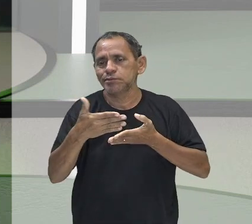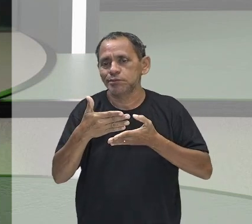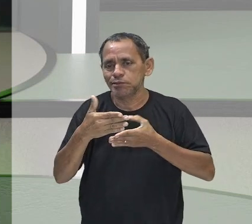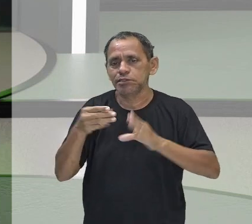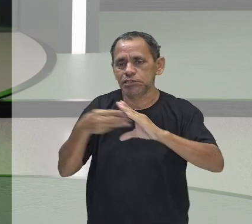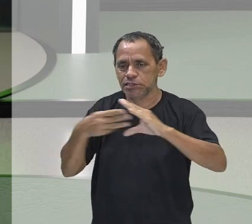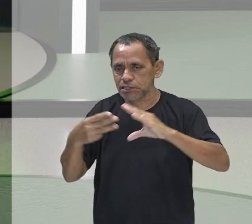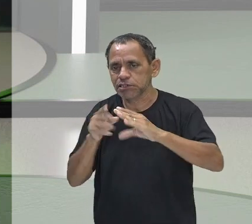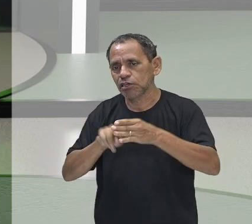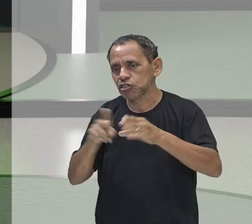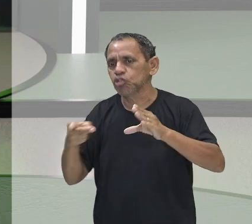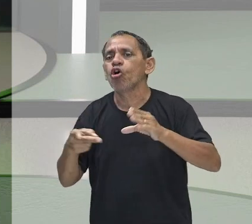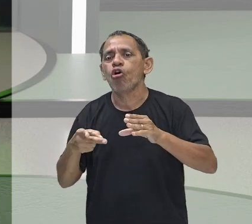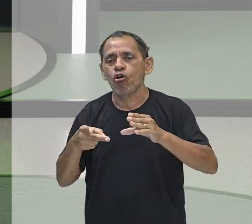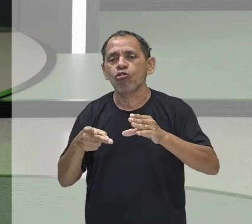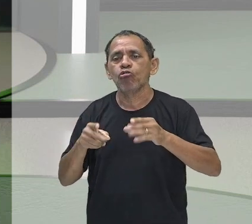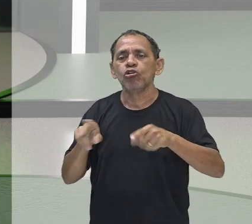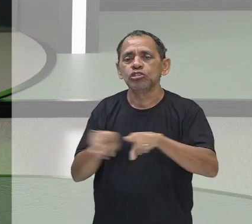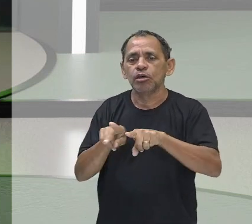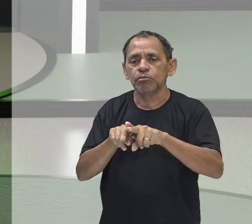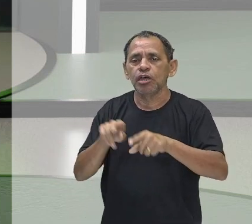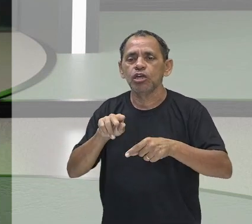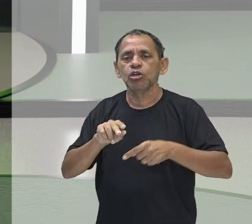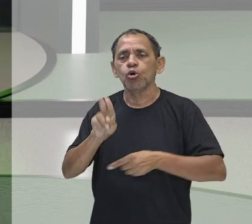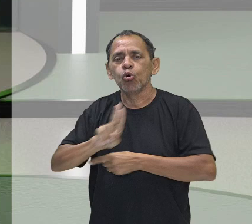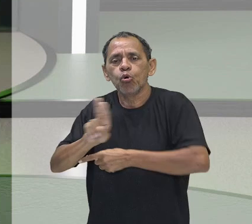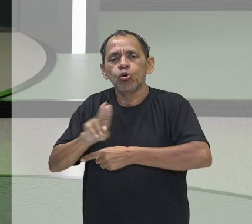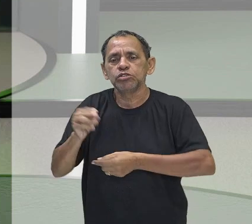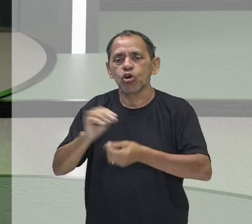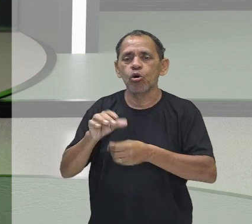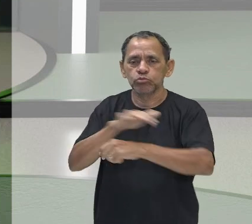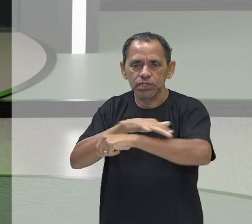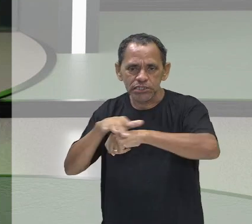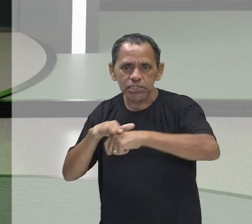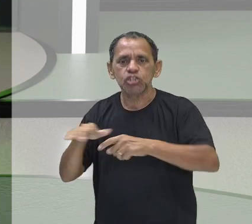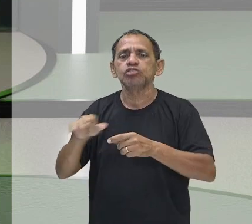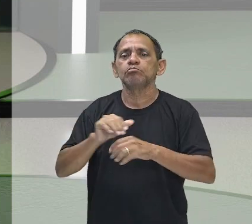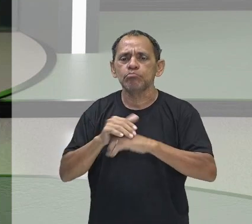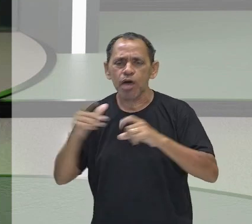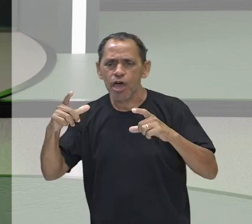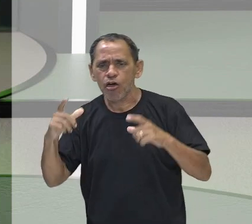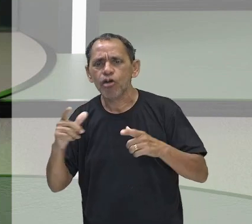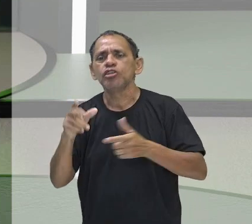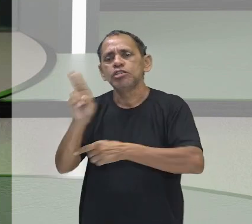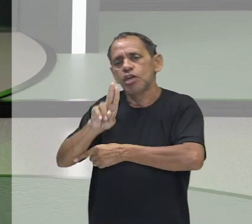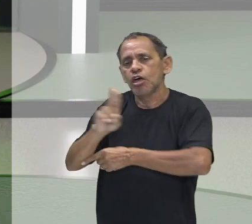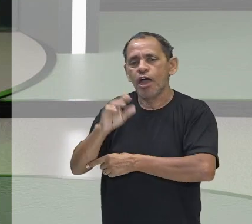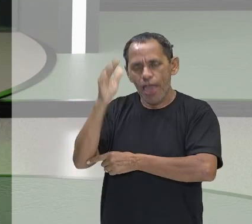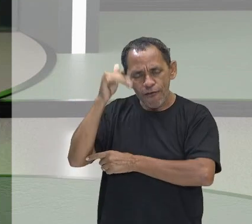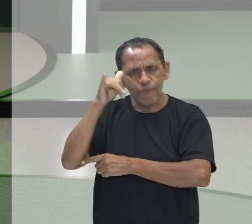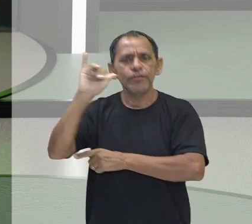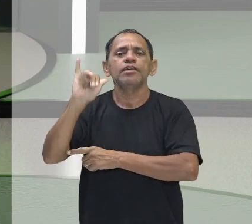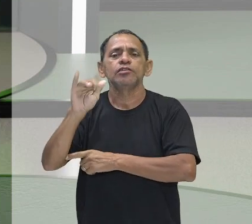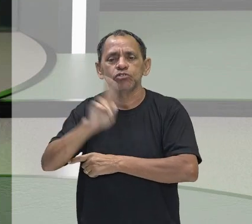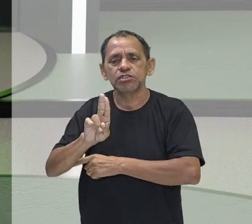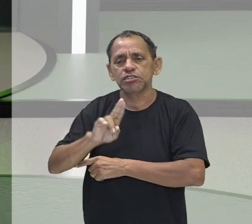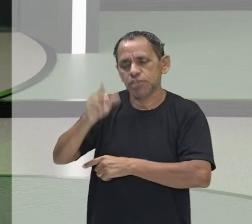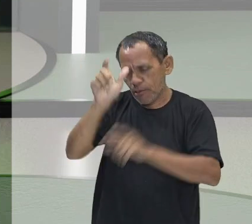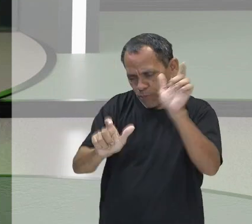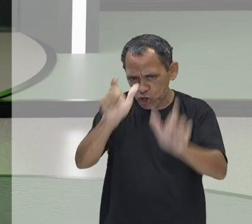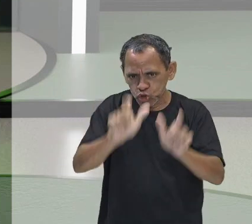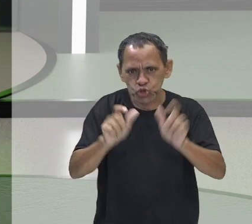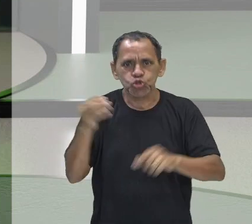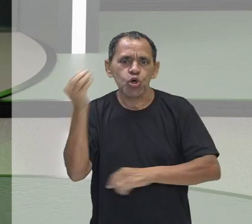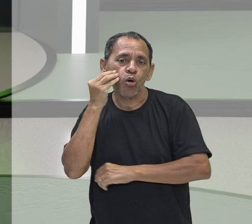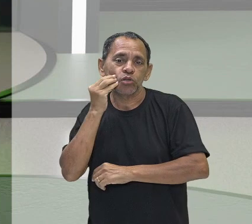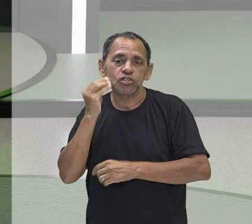faz testes com medicamentos direto nesses tecidos, e aí você evita utilizar pessoas para fazer esses testes.